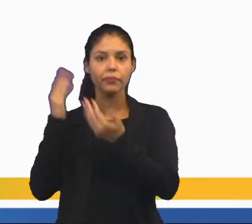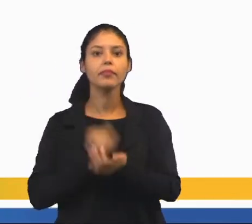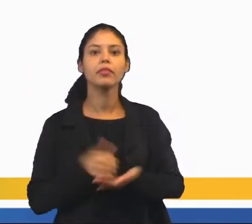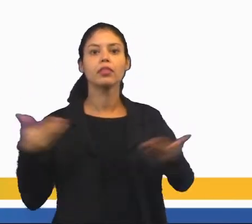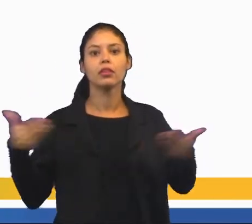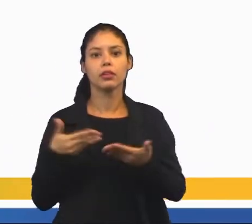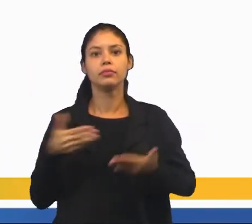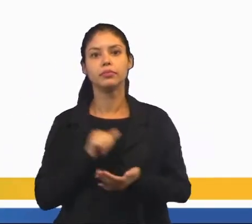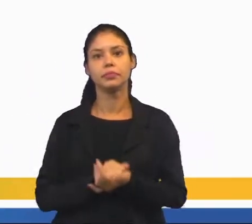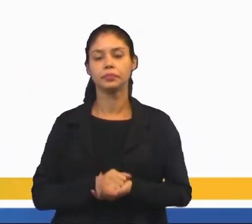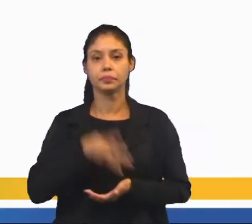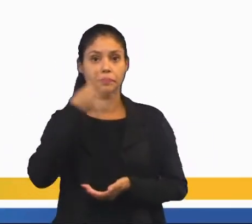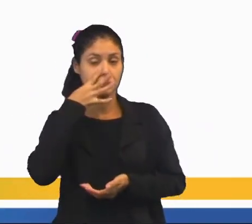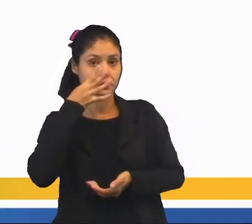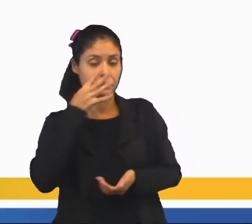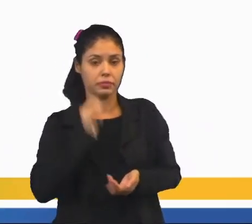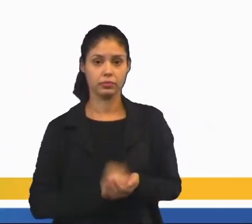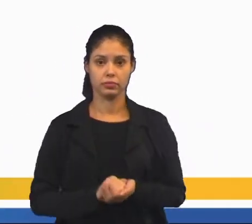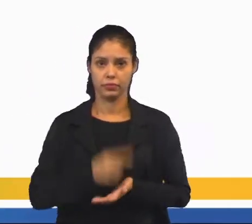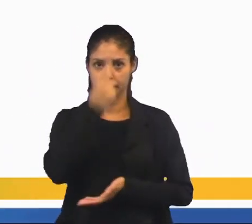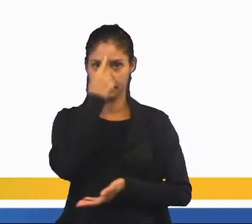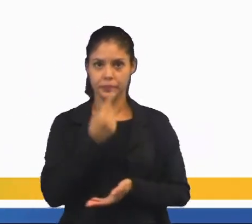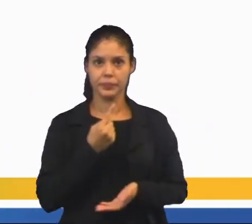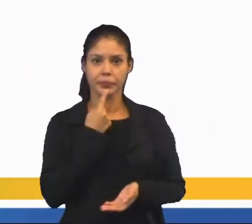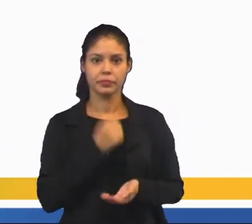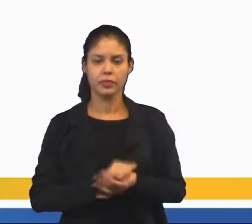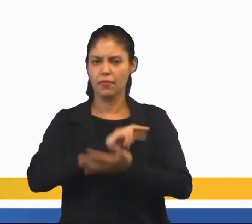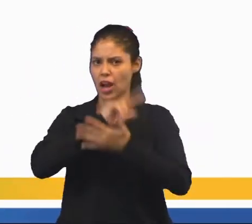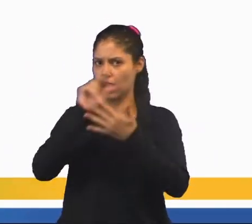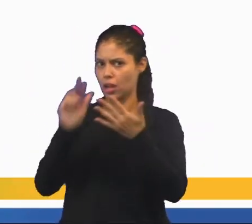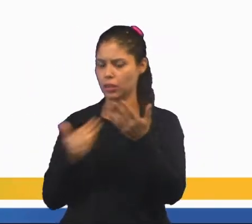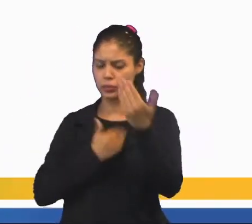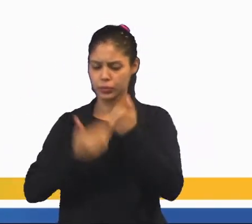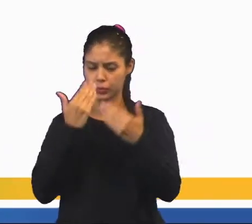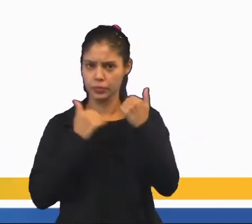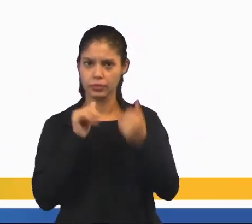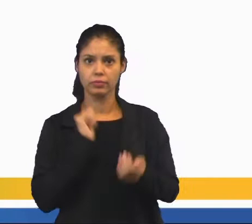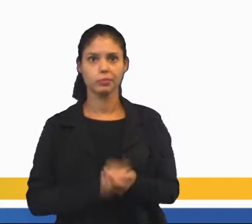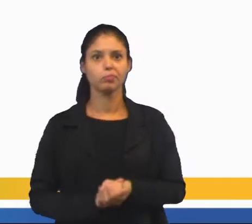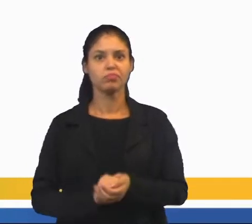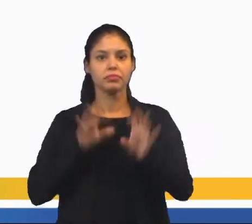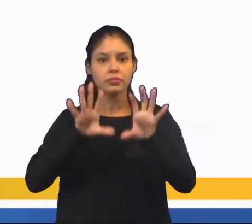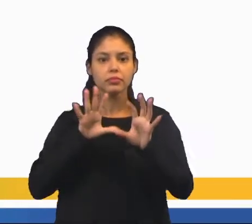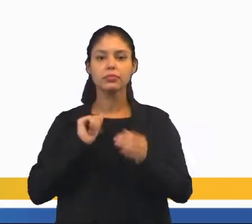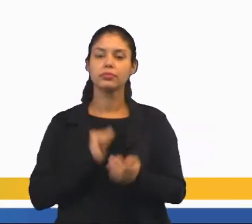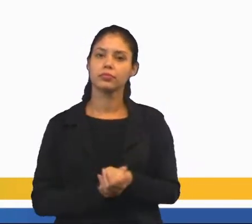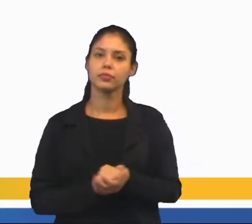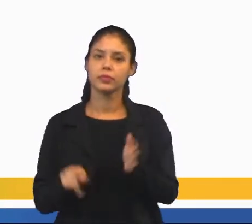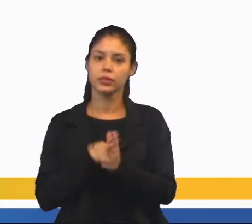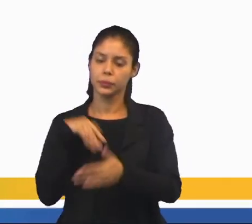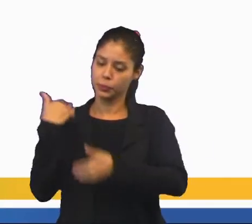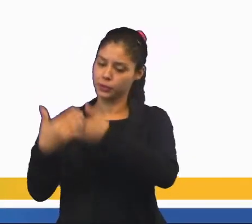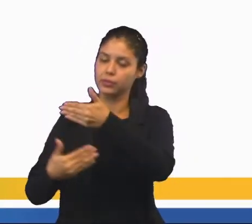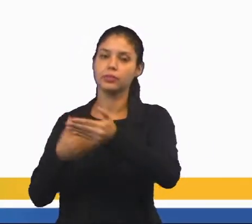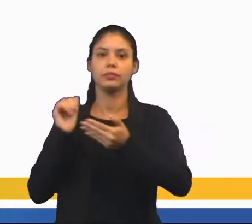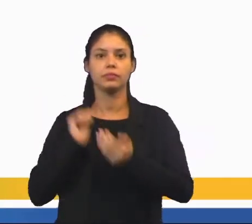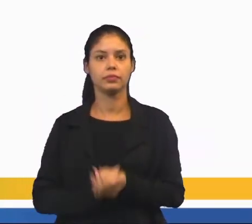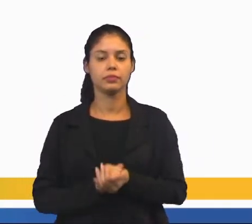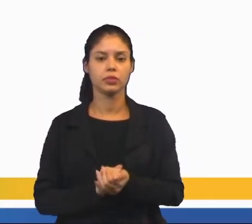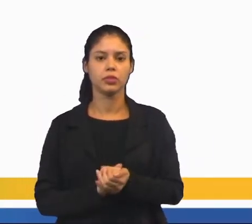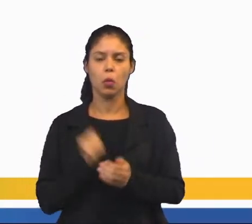agora, que vocês observem aí essa imagem. Nós temos diversos alimentos, dentre eles alimentos